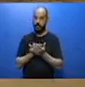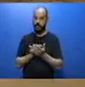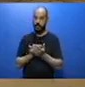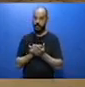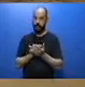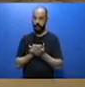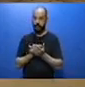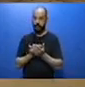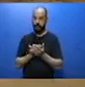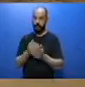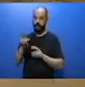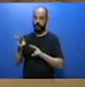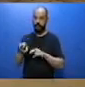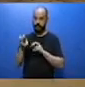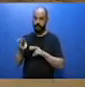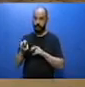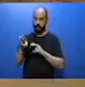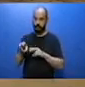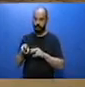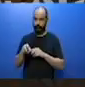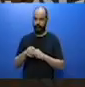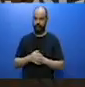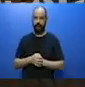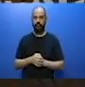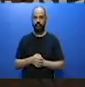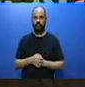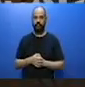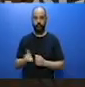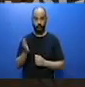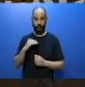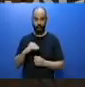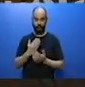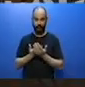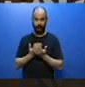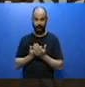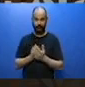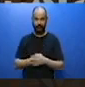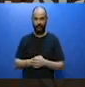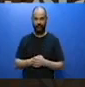para a nossa agricultura. Vamos lá, pessoal?